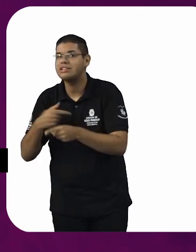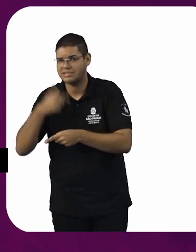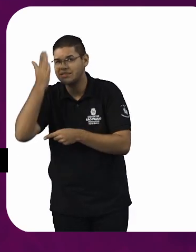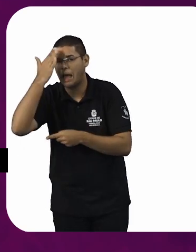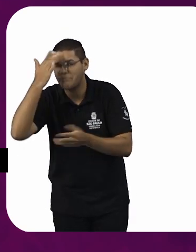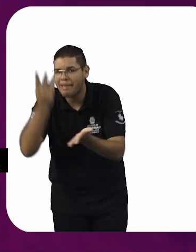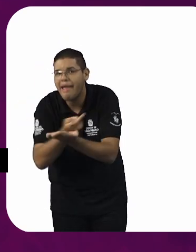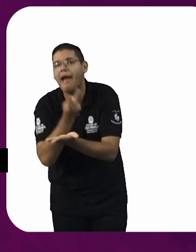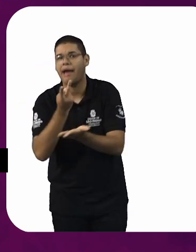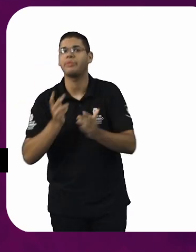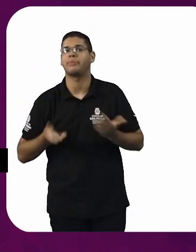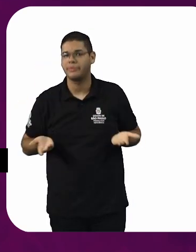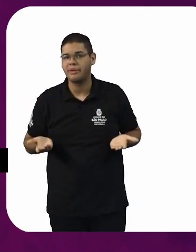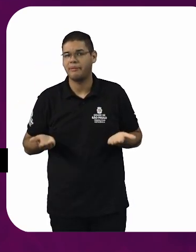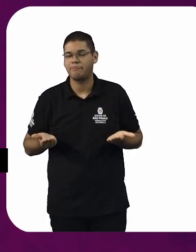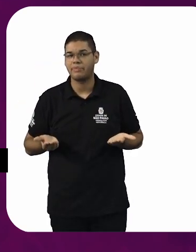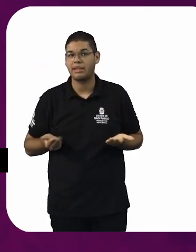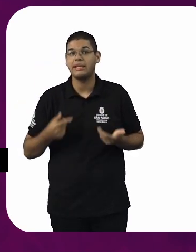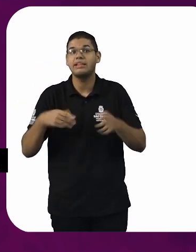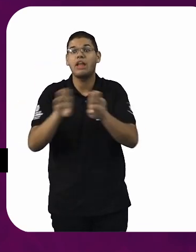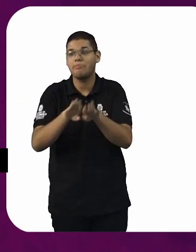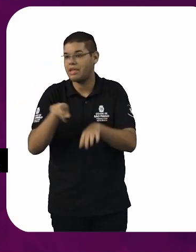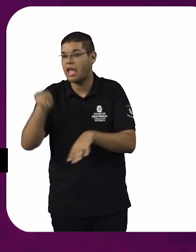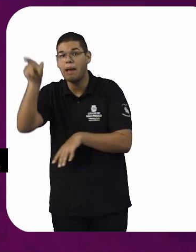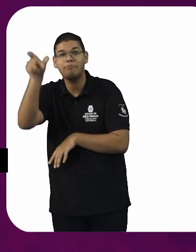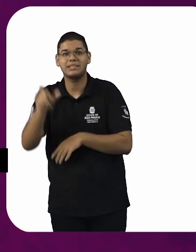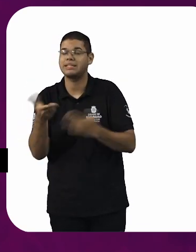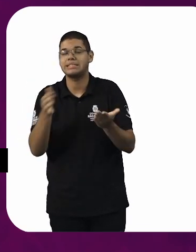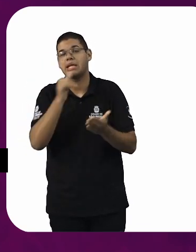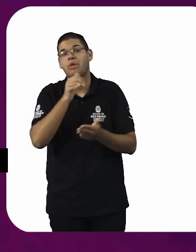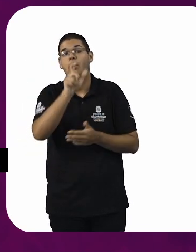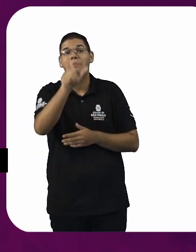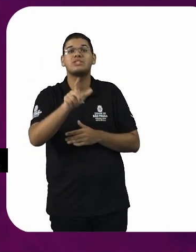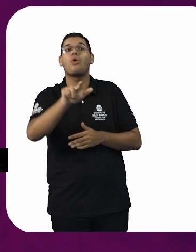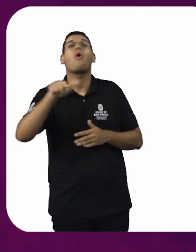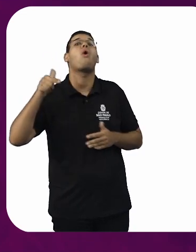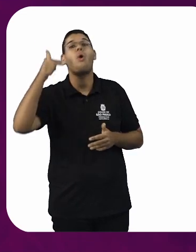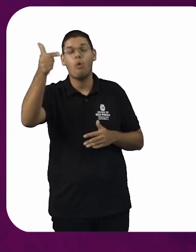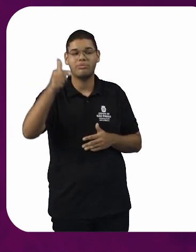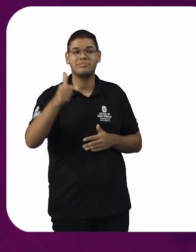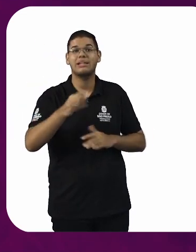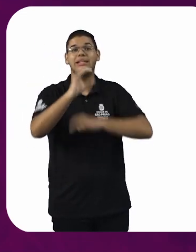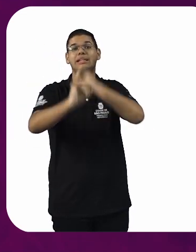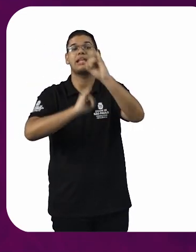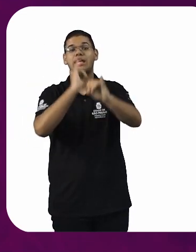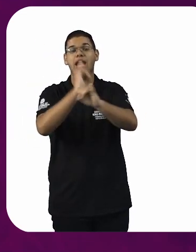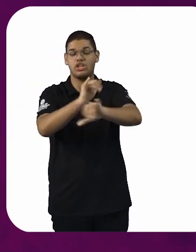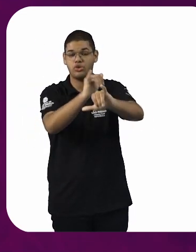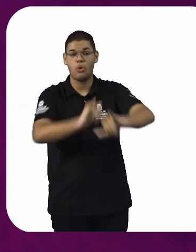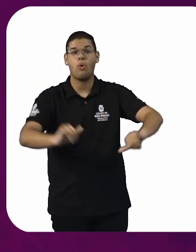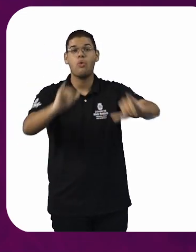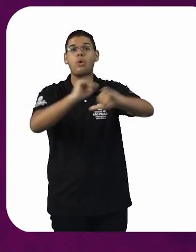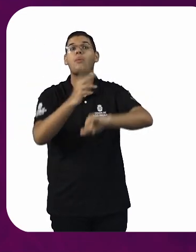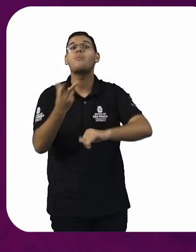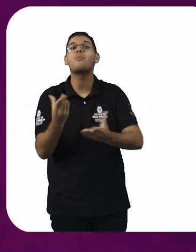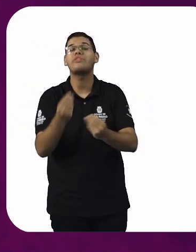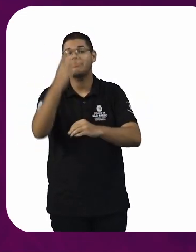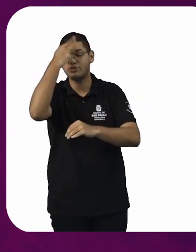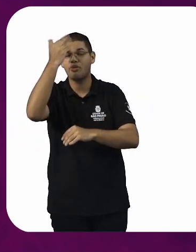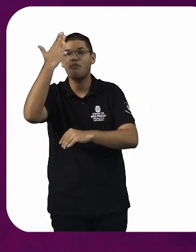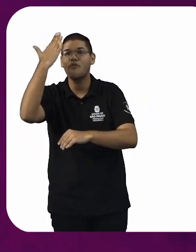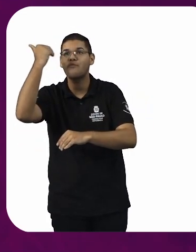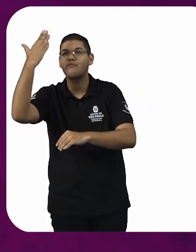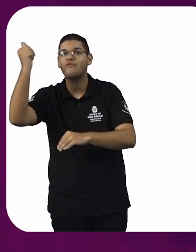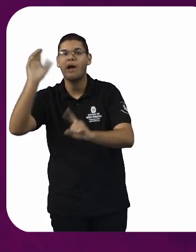fazer uma piada, colocar na internet, como teve muito caso de influenciadores que colocaram ofensas em relação